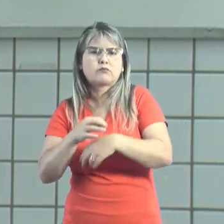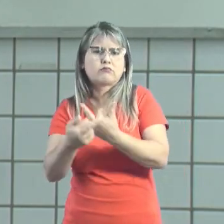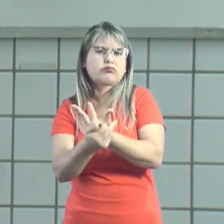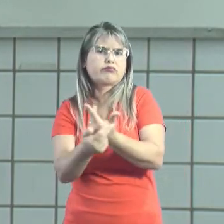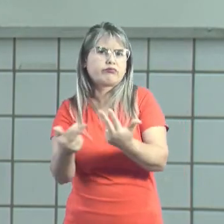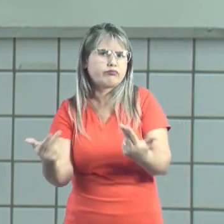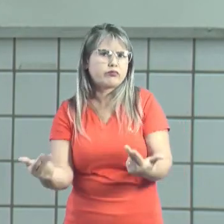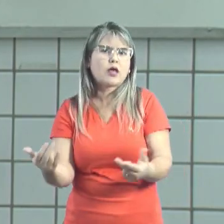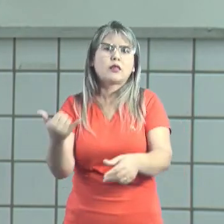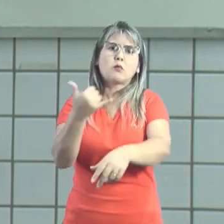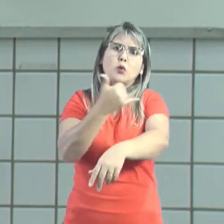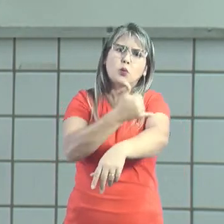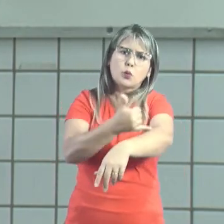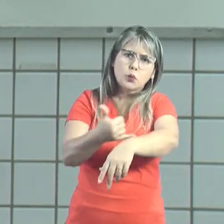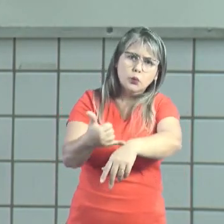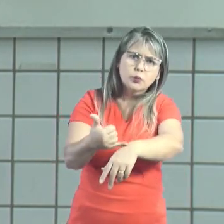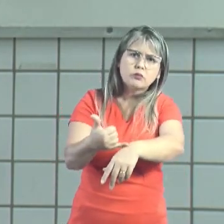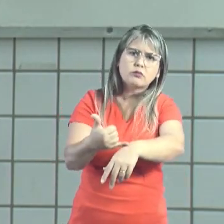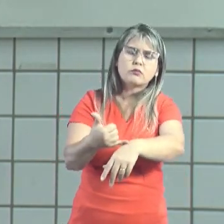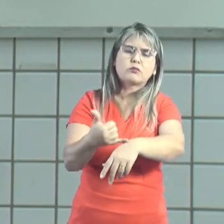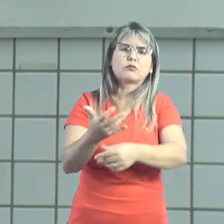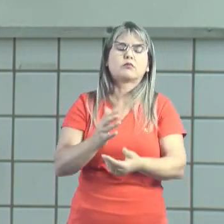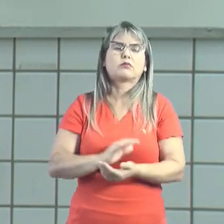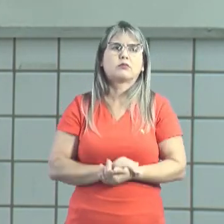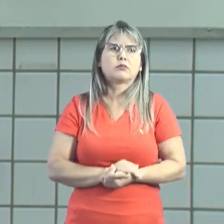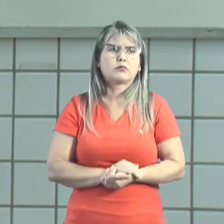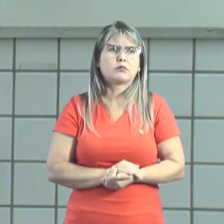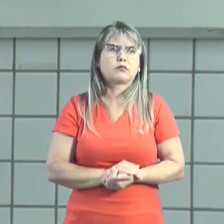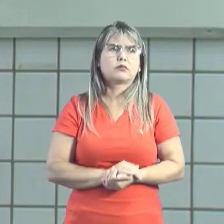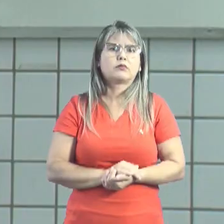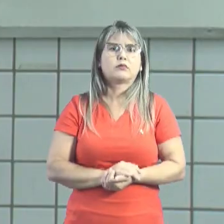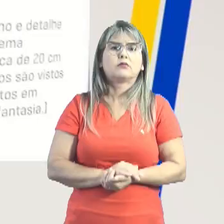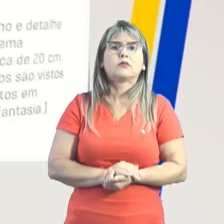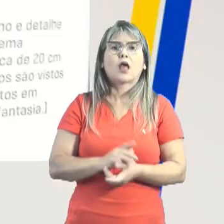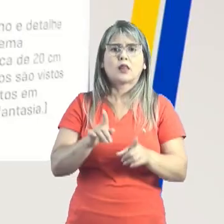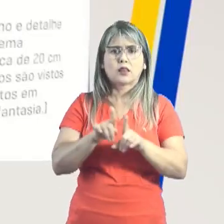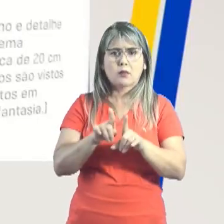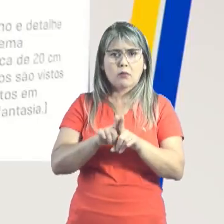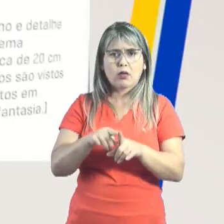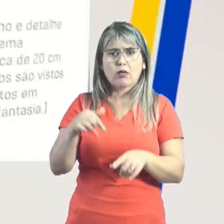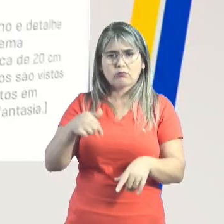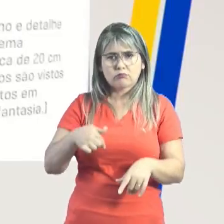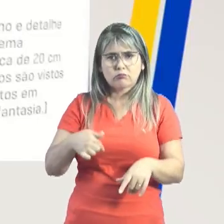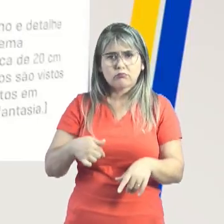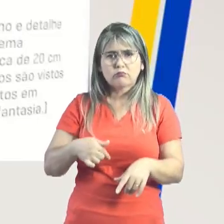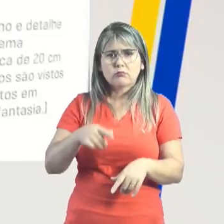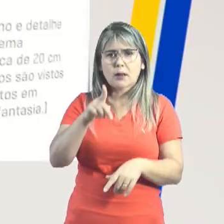gorduras, tá bom? E o pâncreas produz